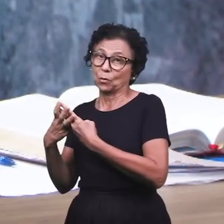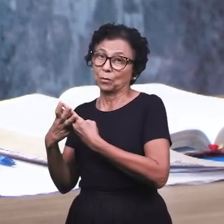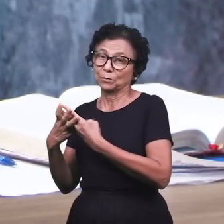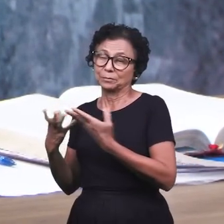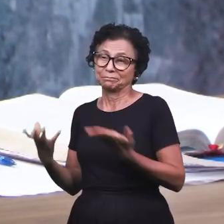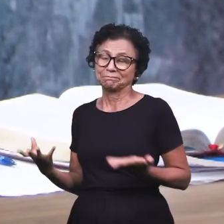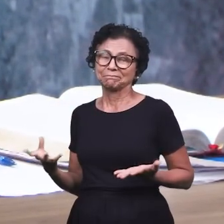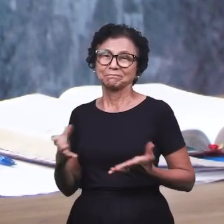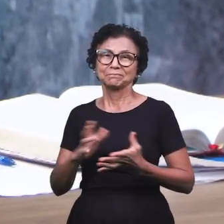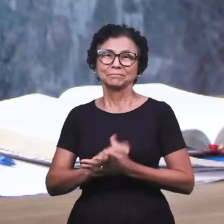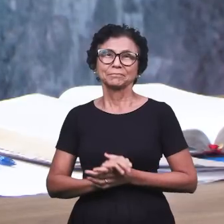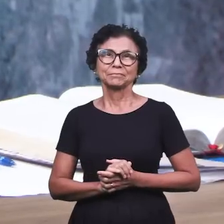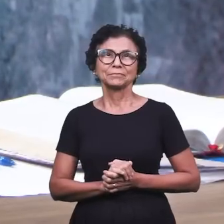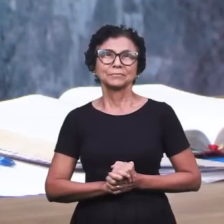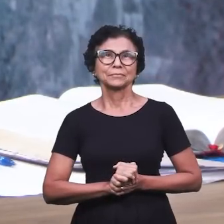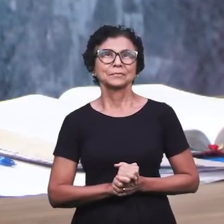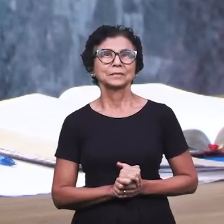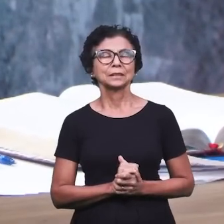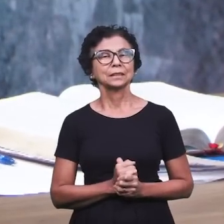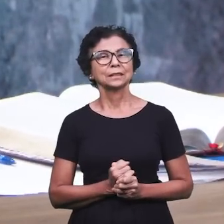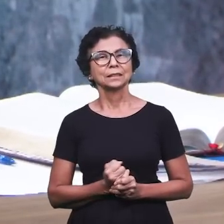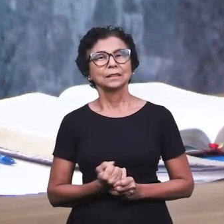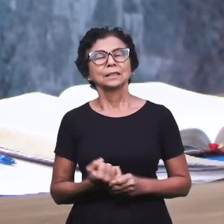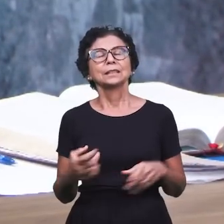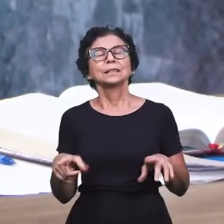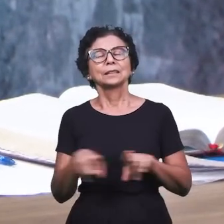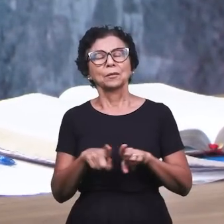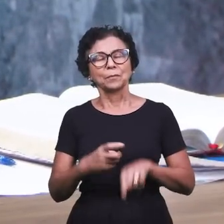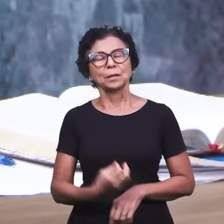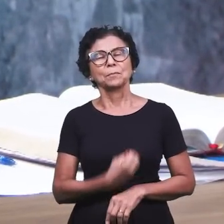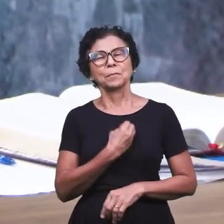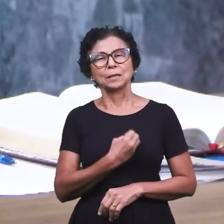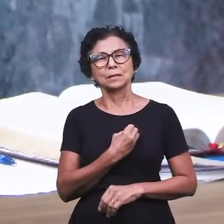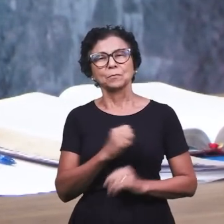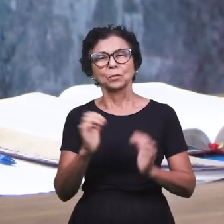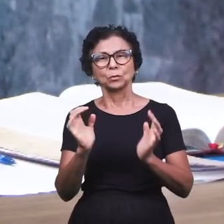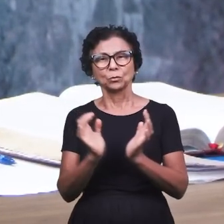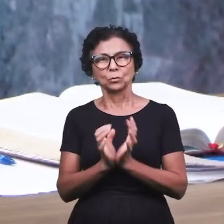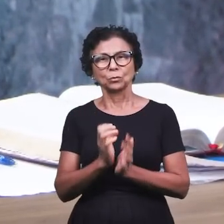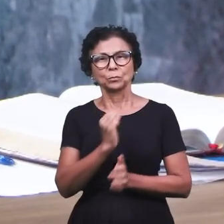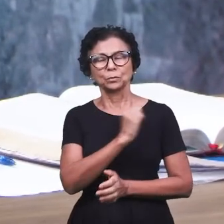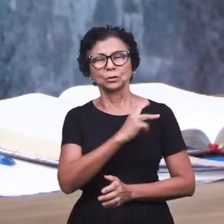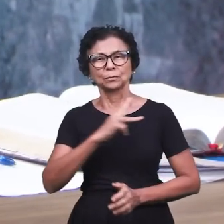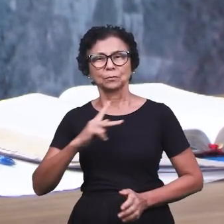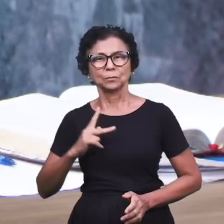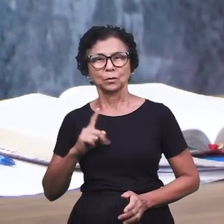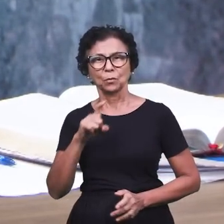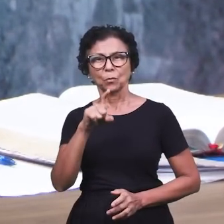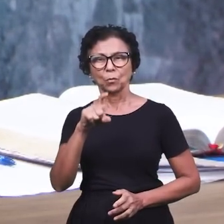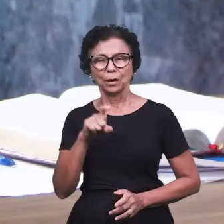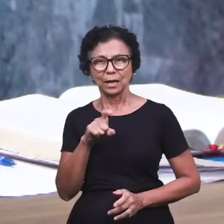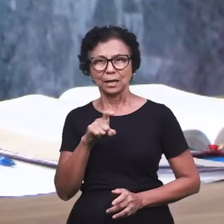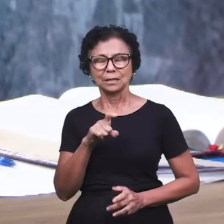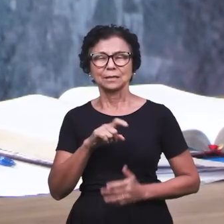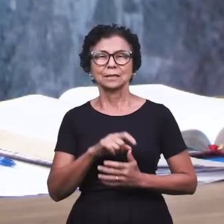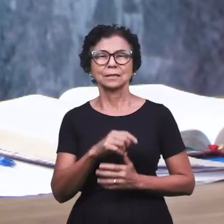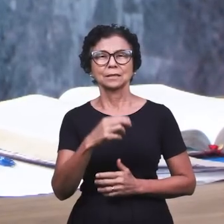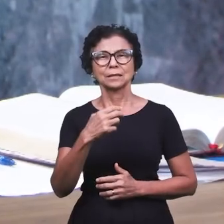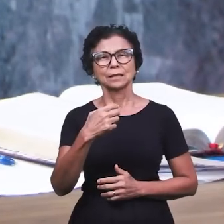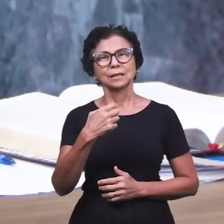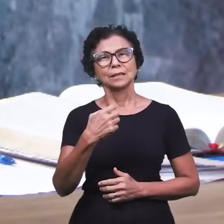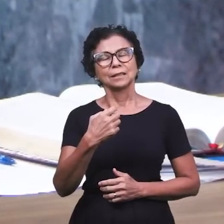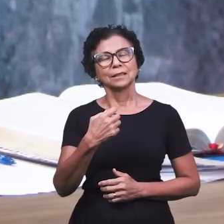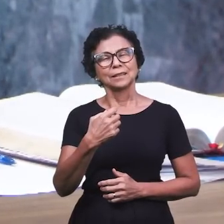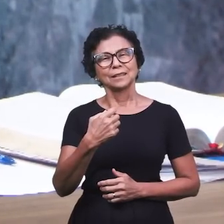Senhor uniu no mesmo colégio apostólico o publicano Mateus, o ex-publicano Mateus e o Zelote Simão, né?